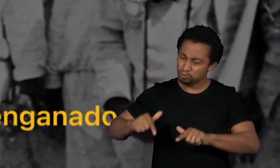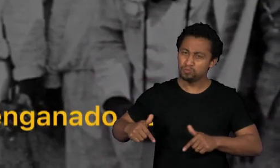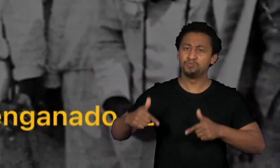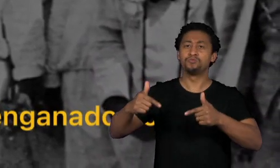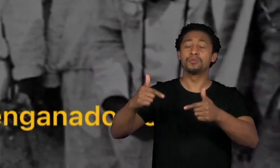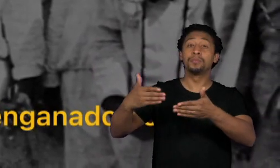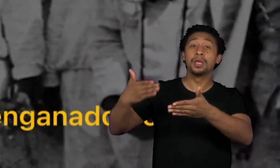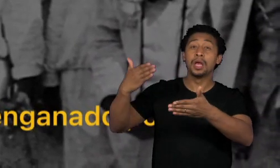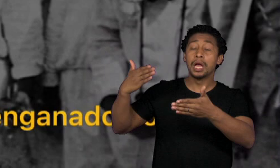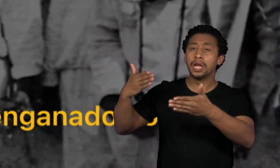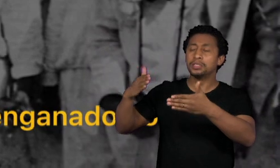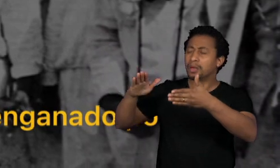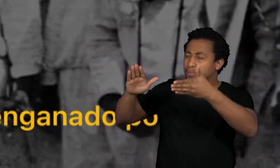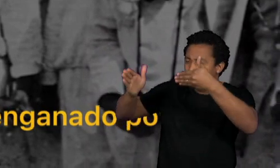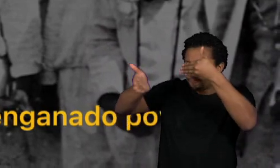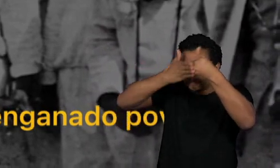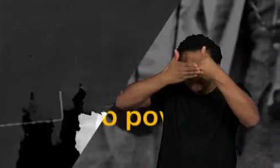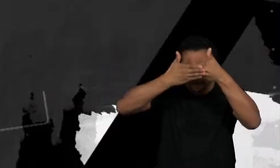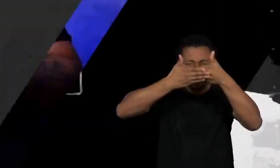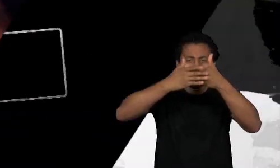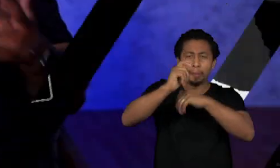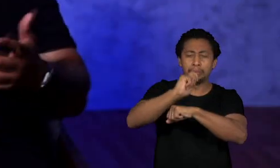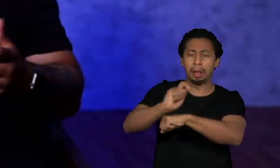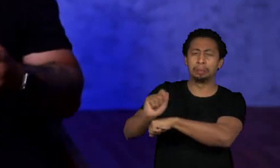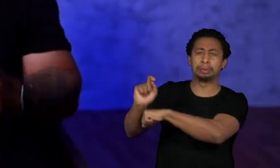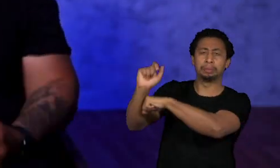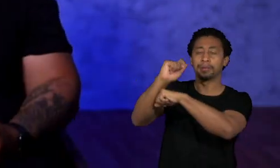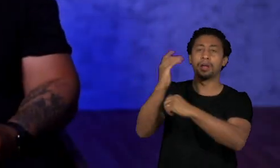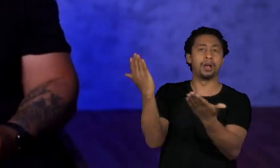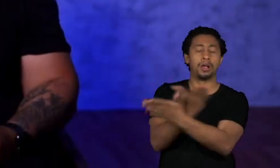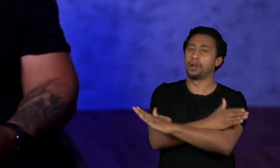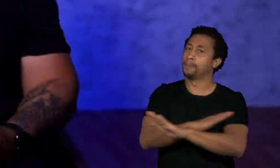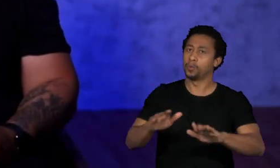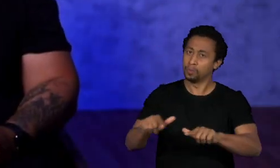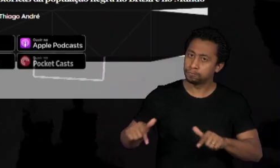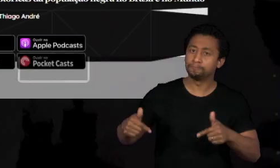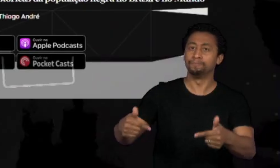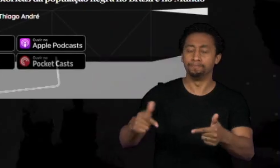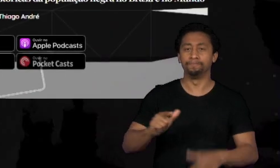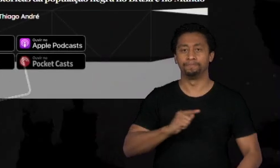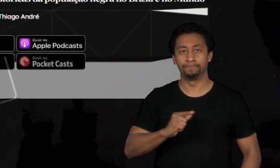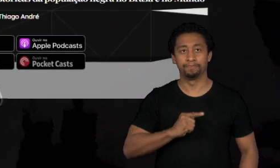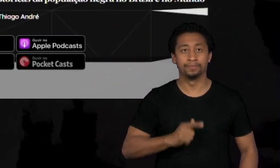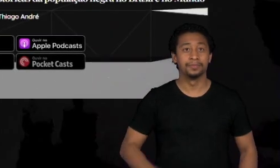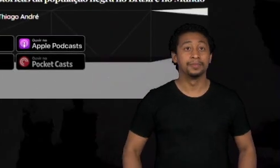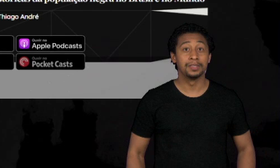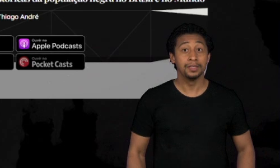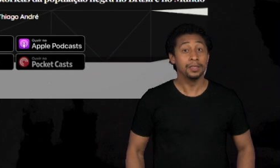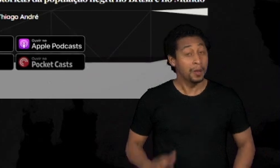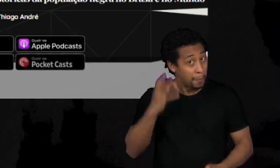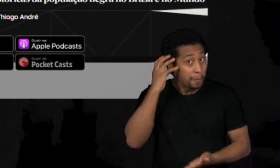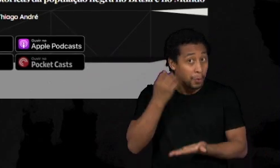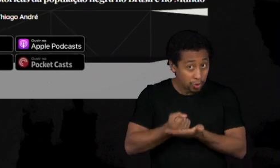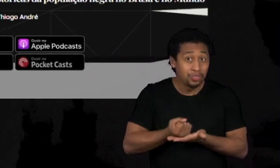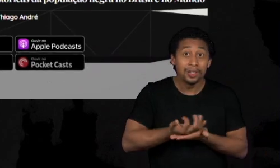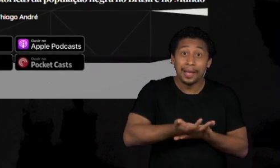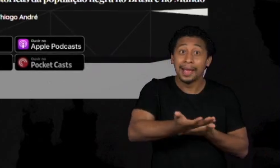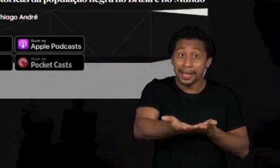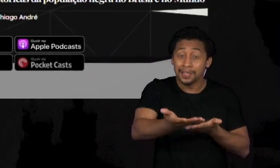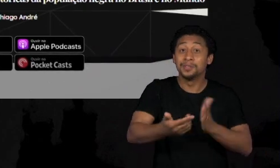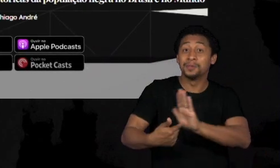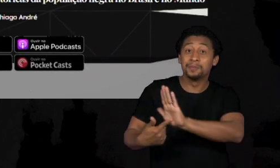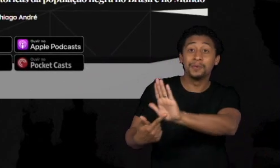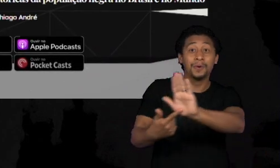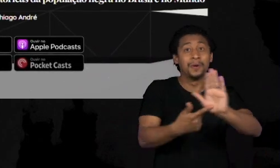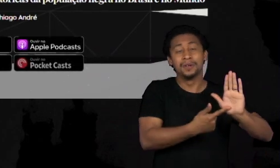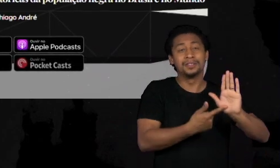do patriótico e enganado povo. Então a missão principal é essa, é conseguir levar para o podcast todas as dimensões da vida do brasileiro,